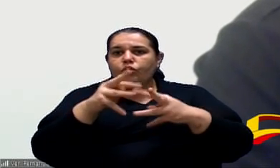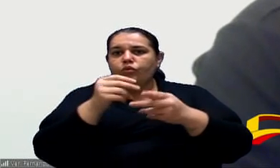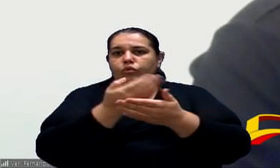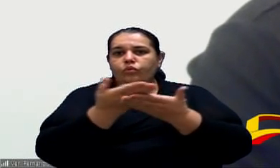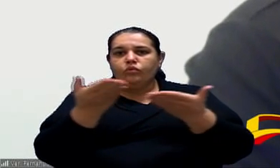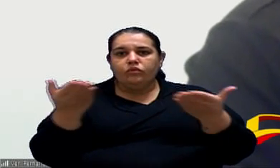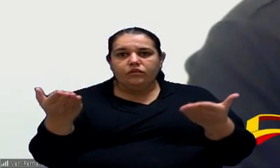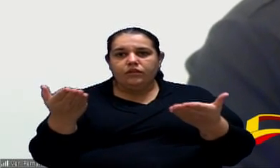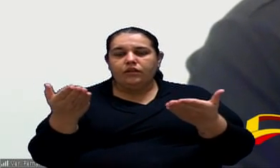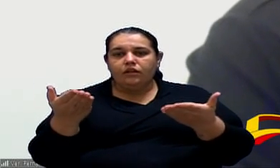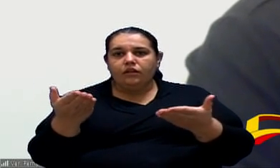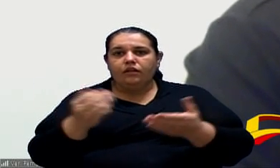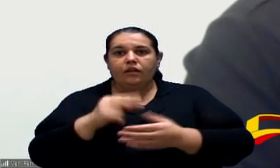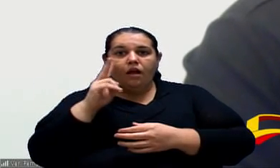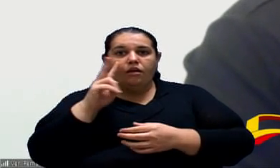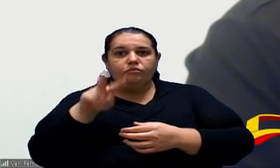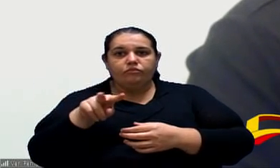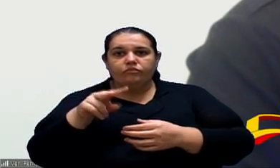acompanhando aqui